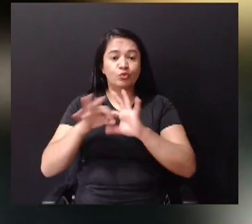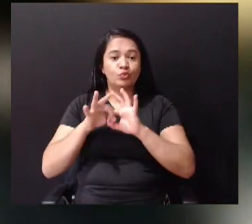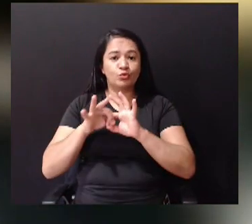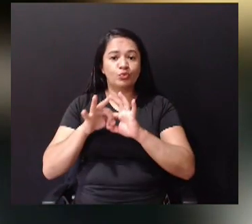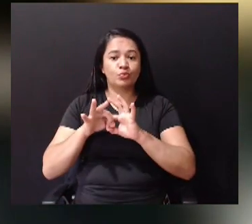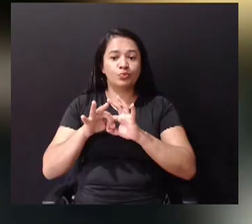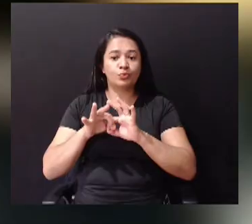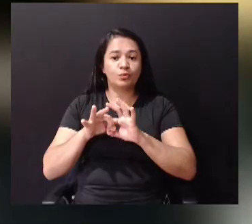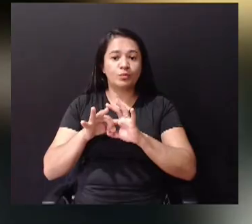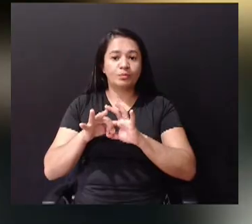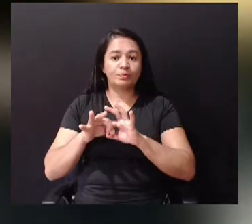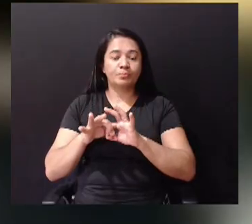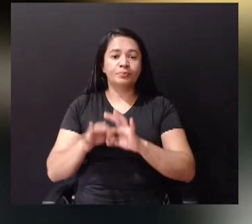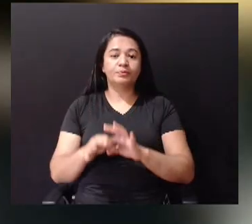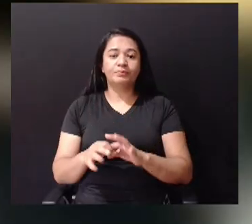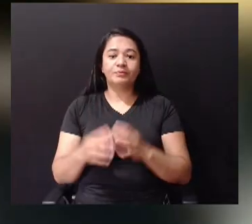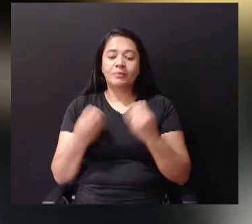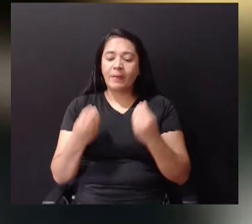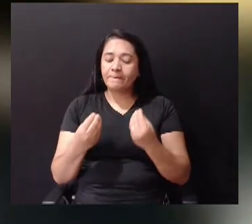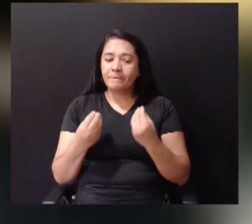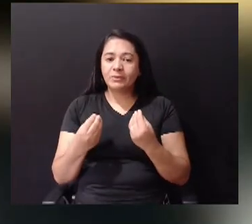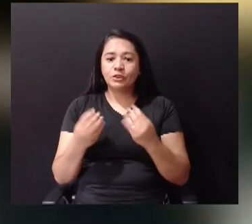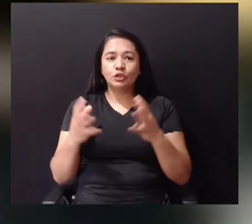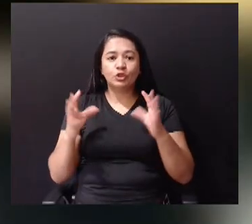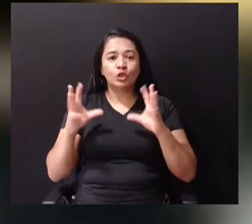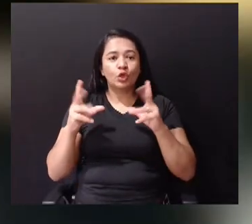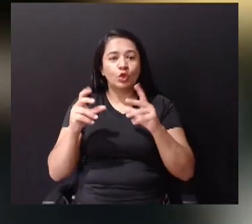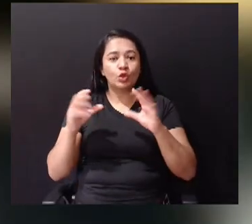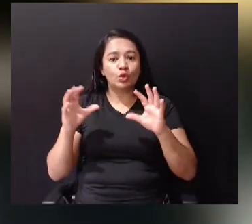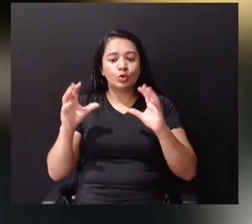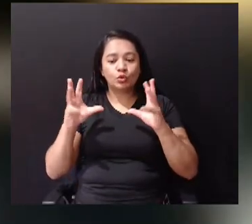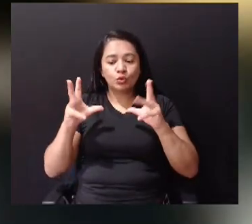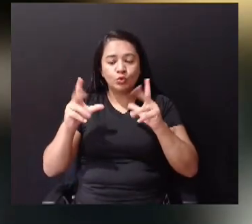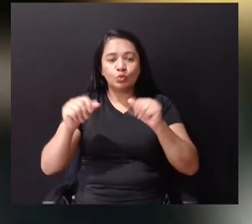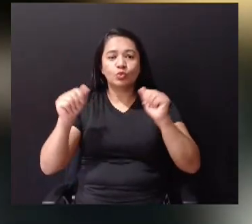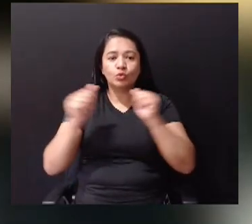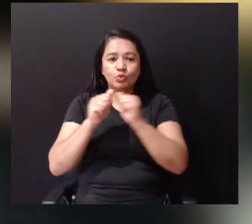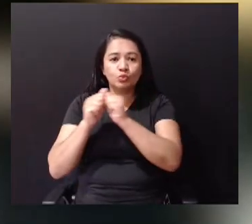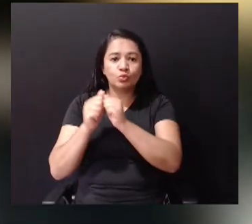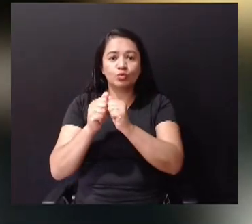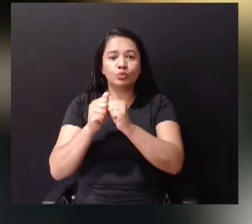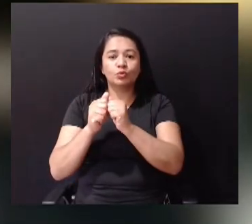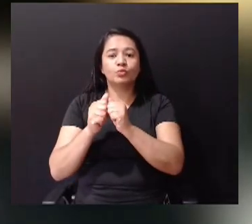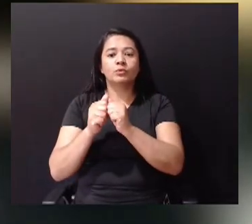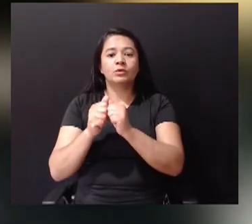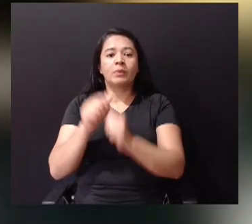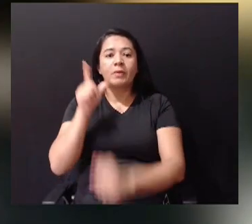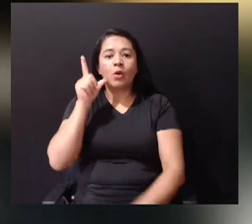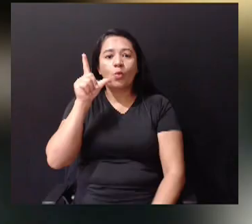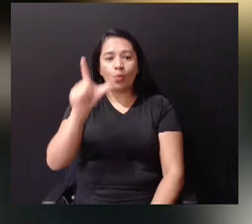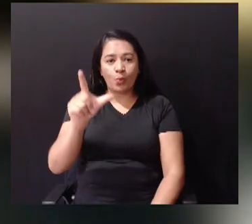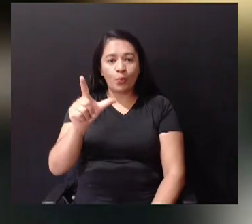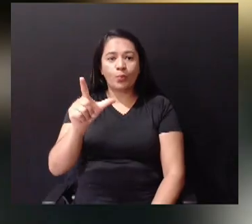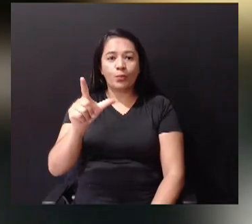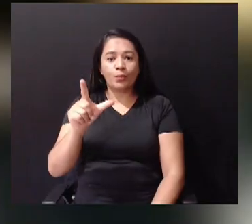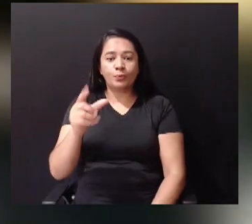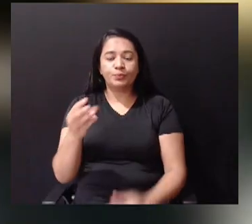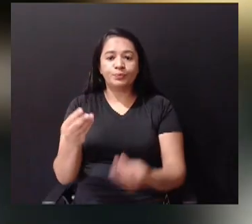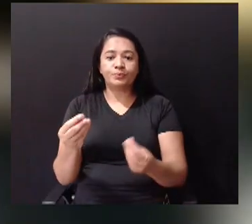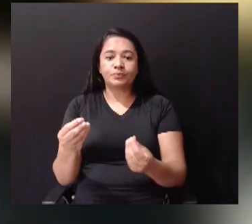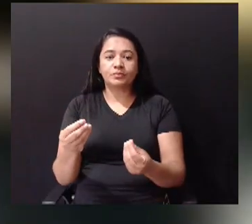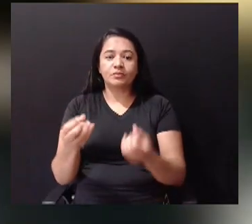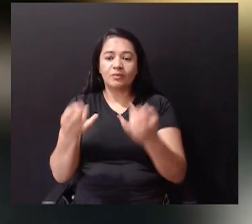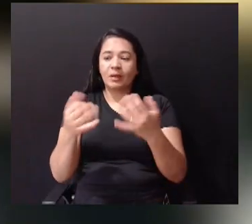então tem que estar totalmente isso tudo estruturado para poder realmente falar para essa família aí,